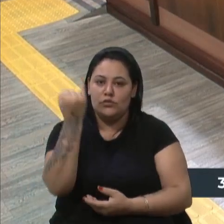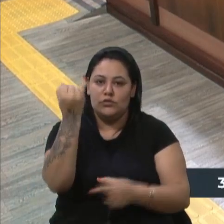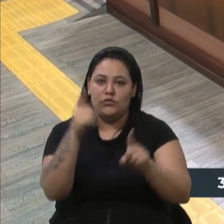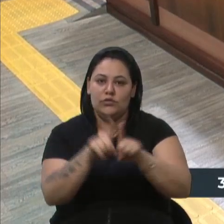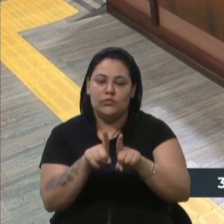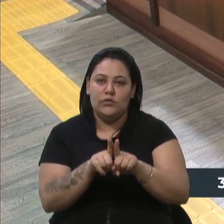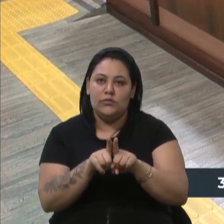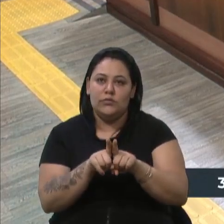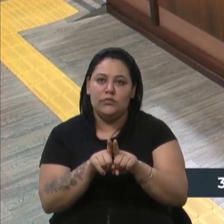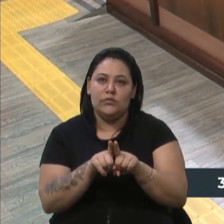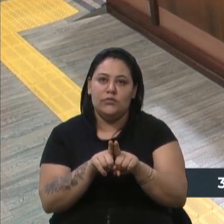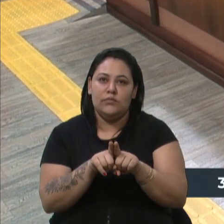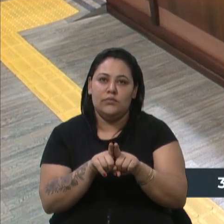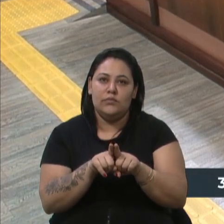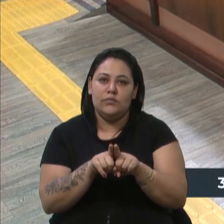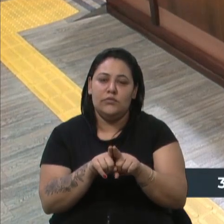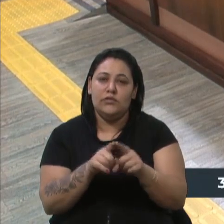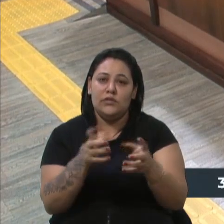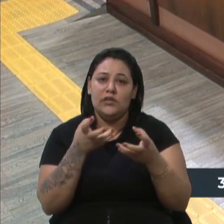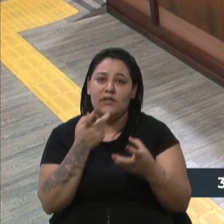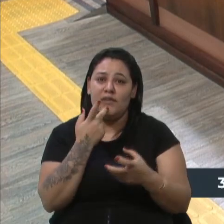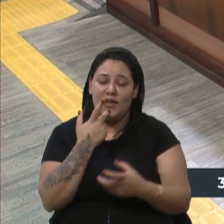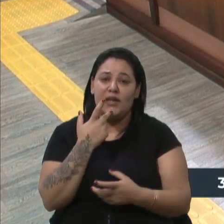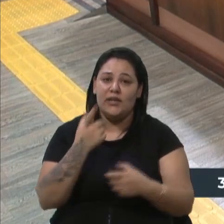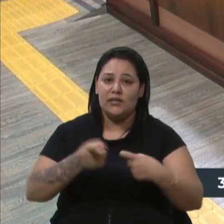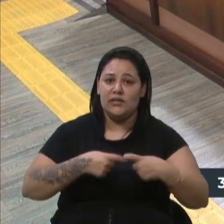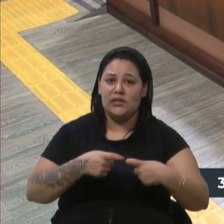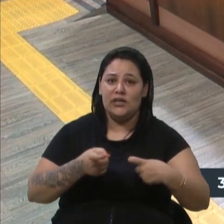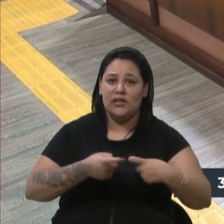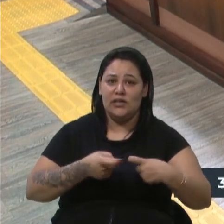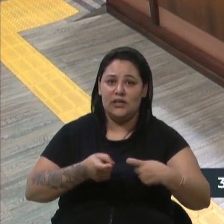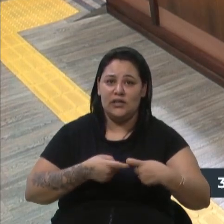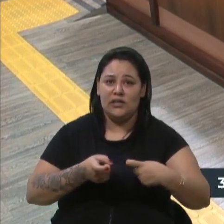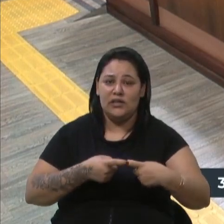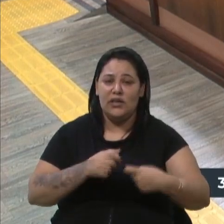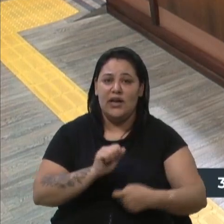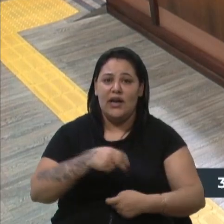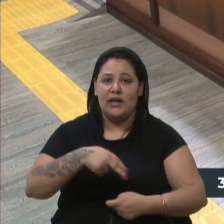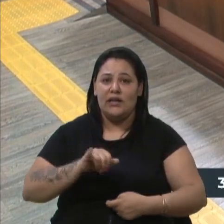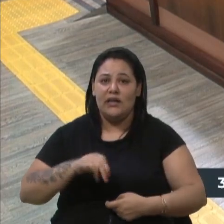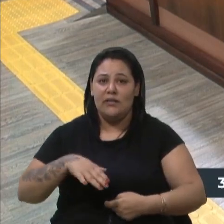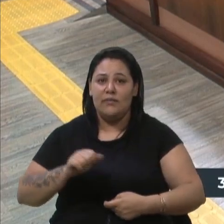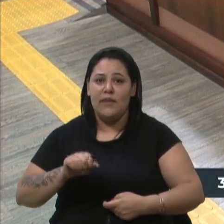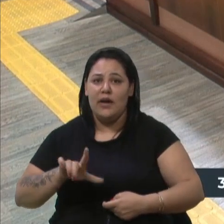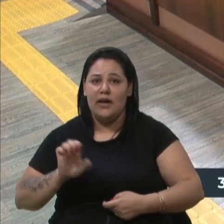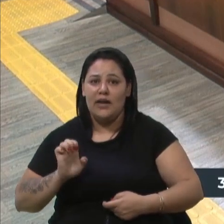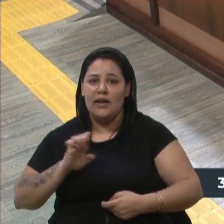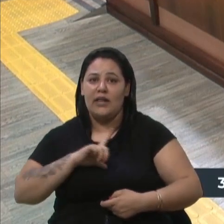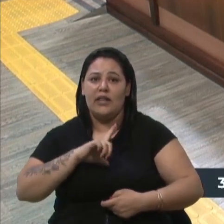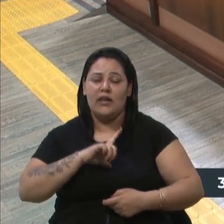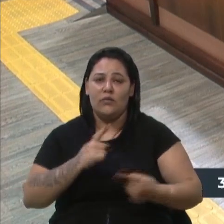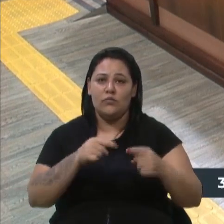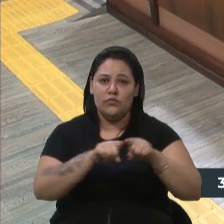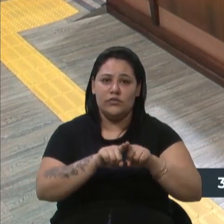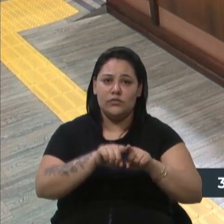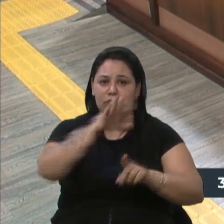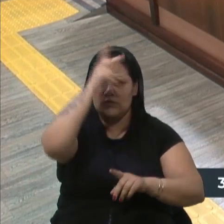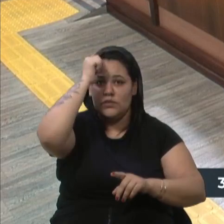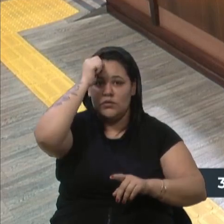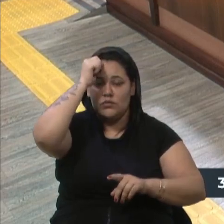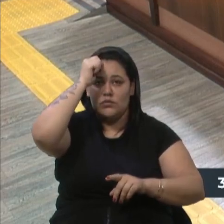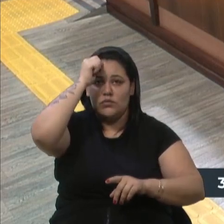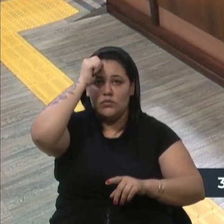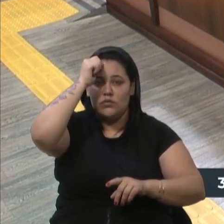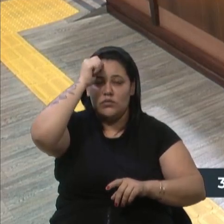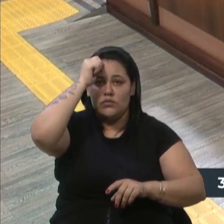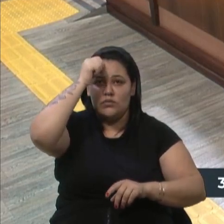eu queria dizer isso, né? A Animale, inclusive, a Animale é dentro de um convênio municipal e um convênio estadual,